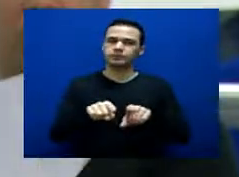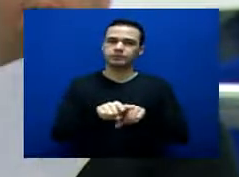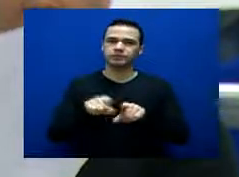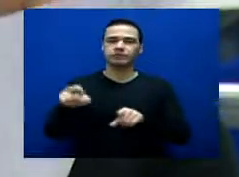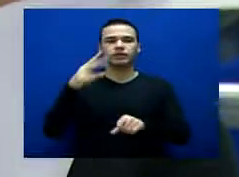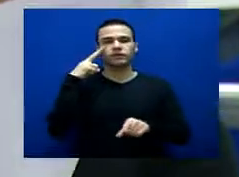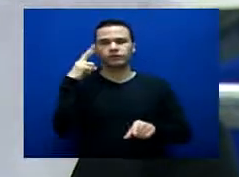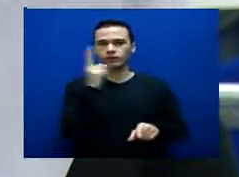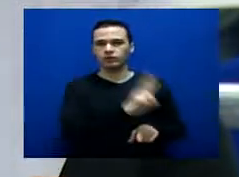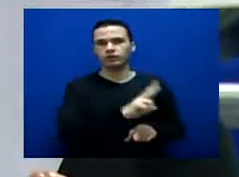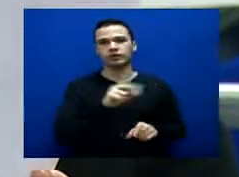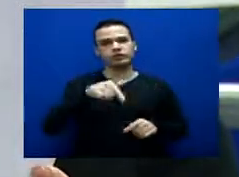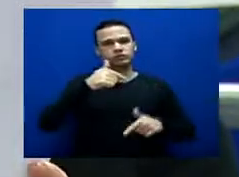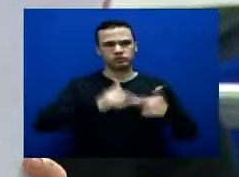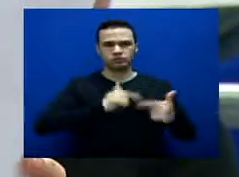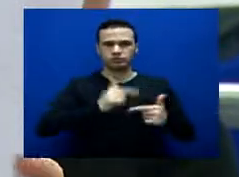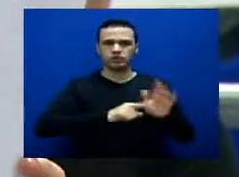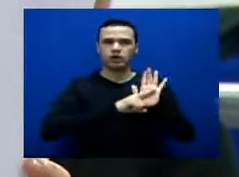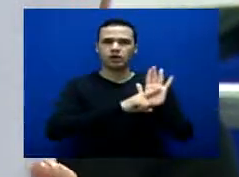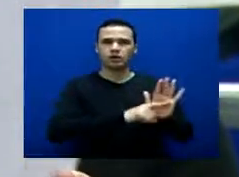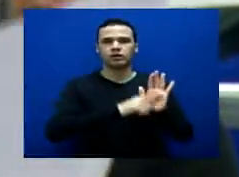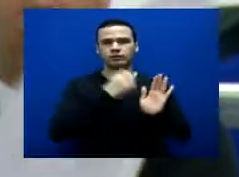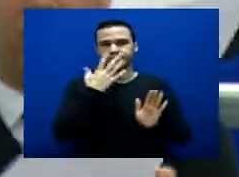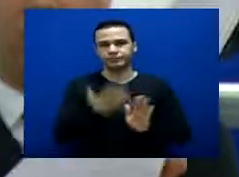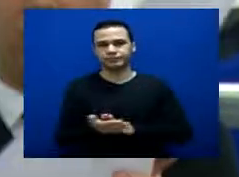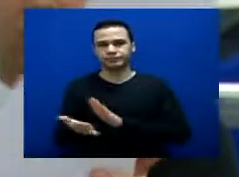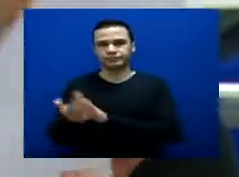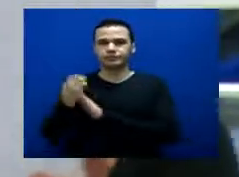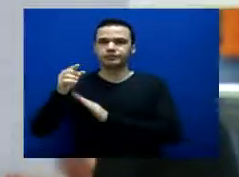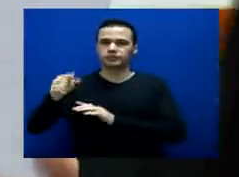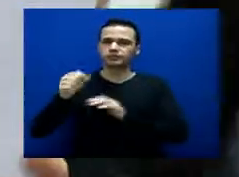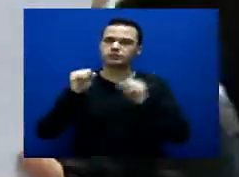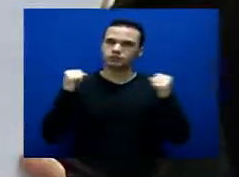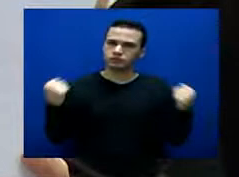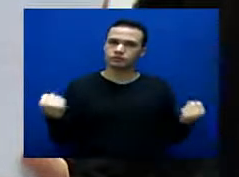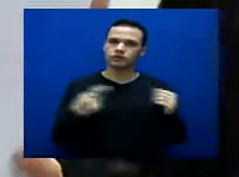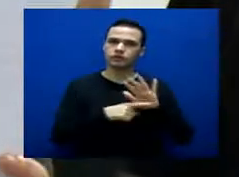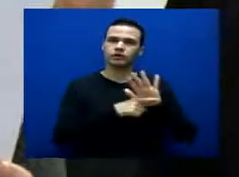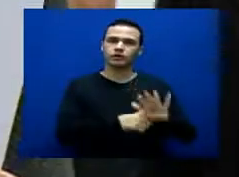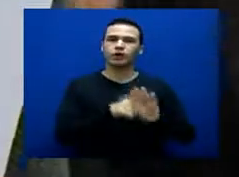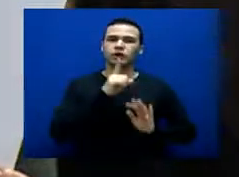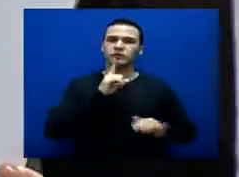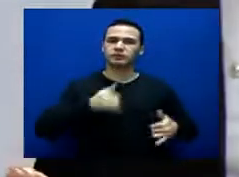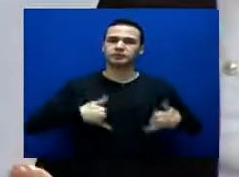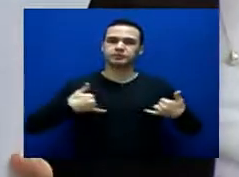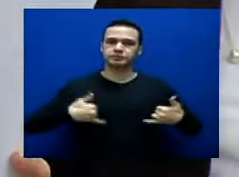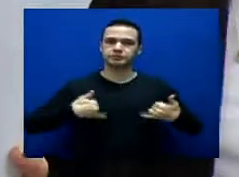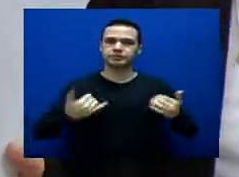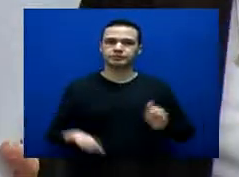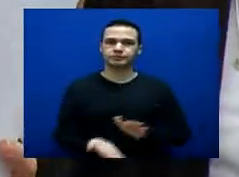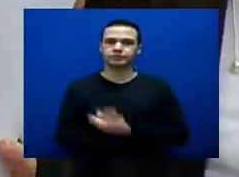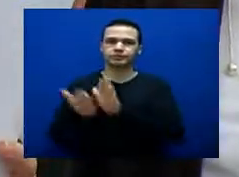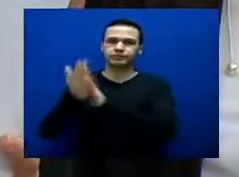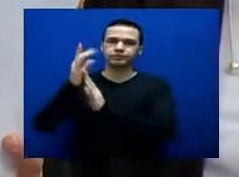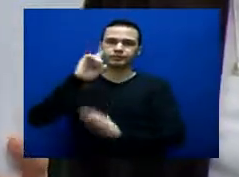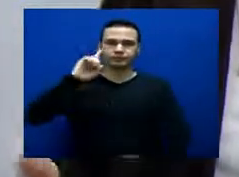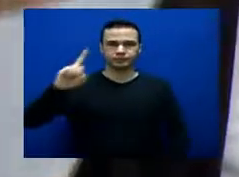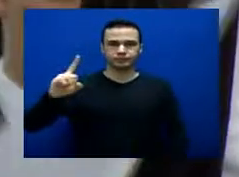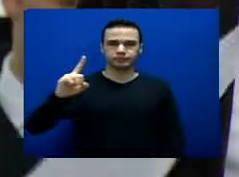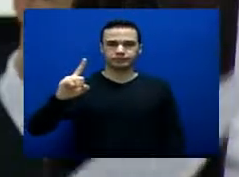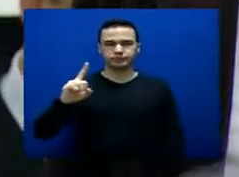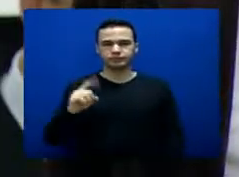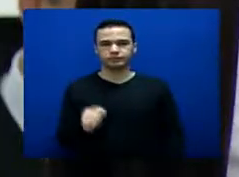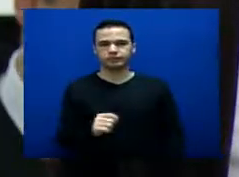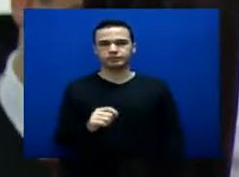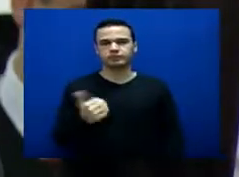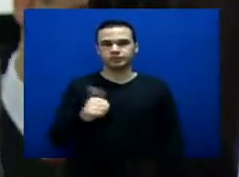acompanhado também os nossos trabalhos e tem participado de várias lutas, pela sua passagem de sua data natalícia, comemorada